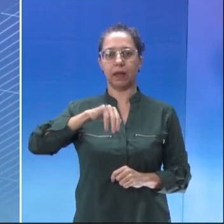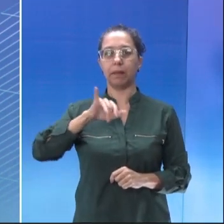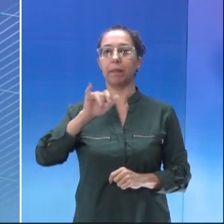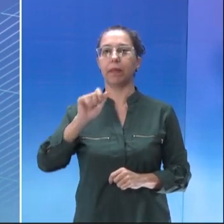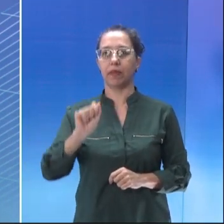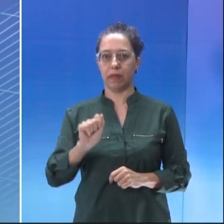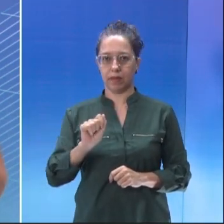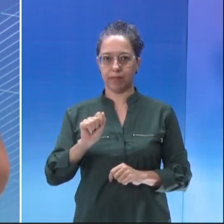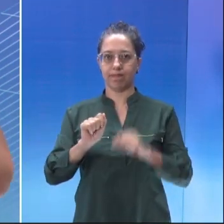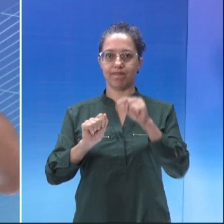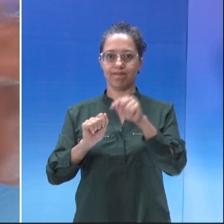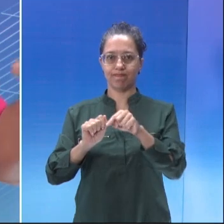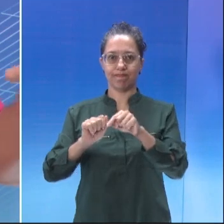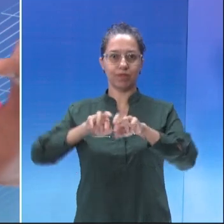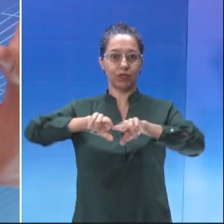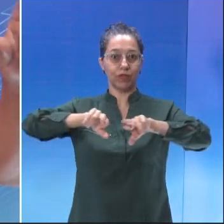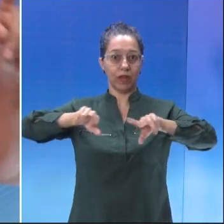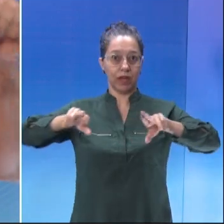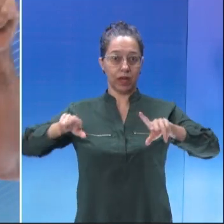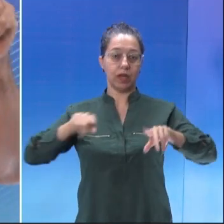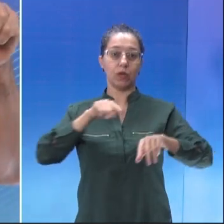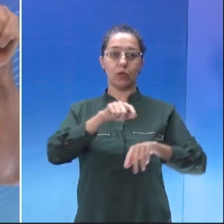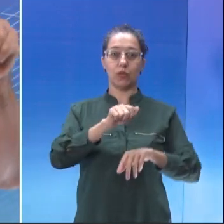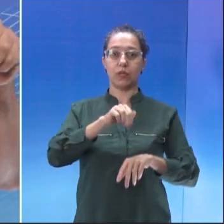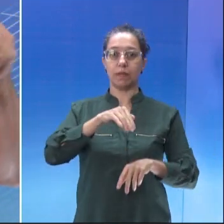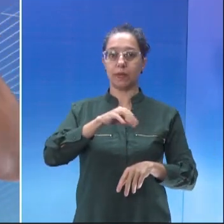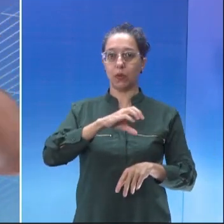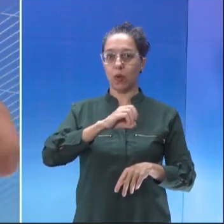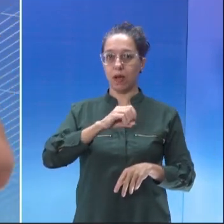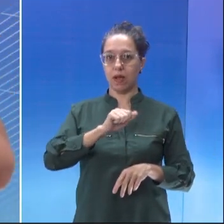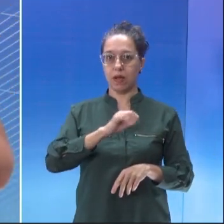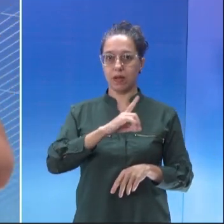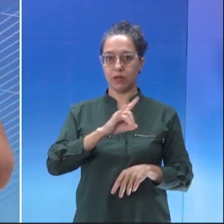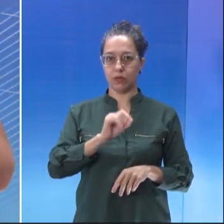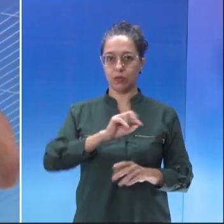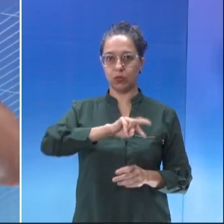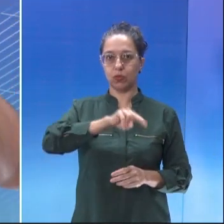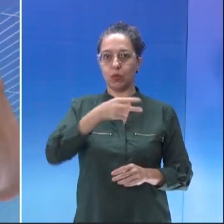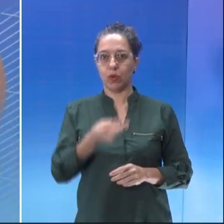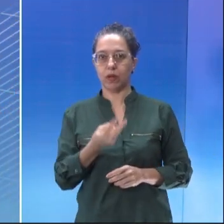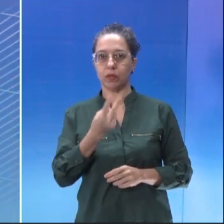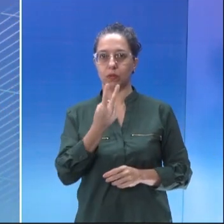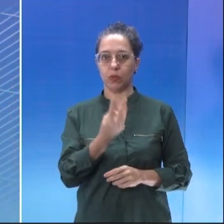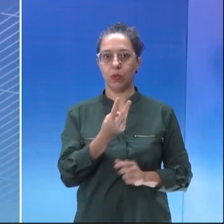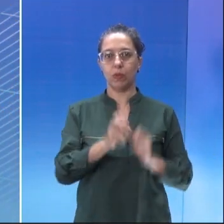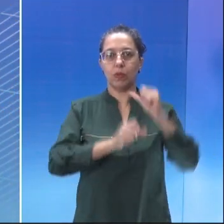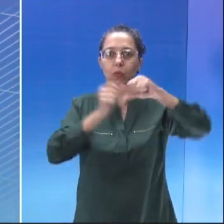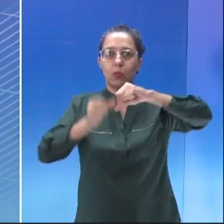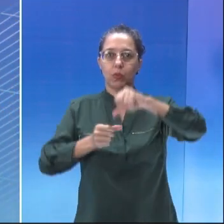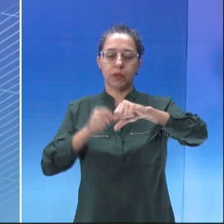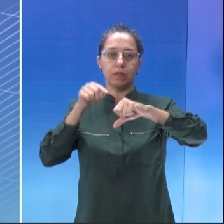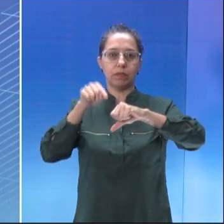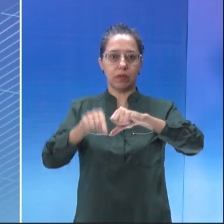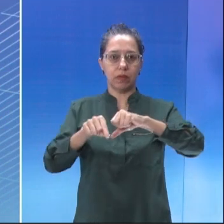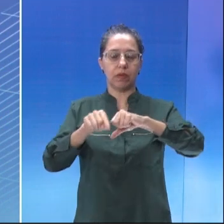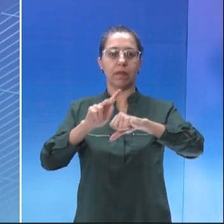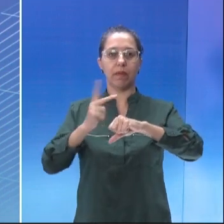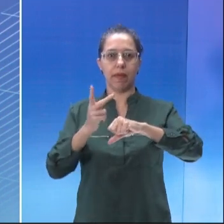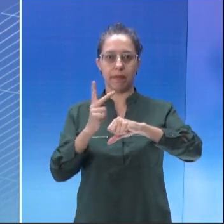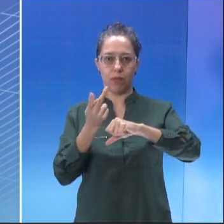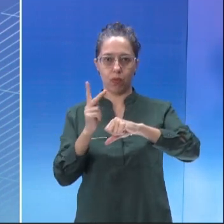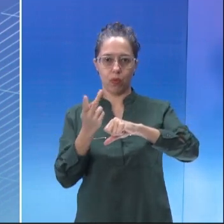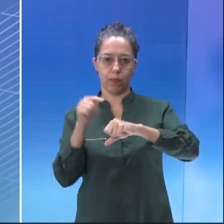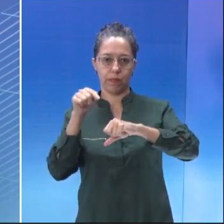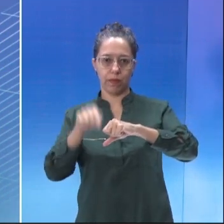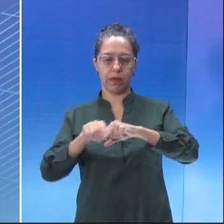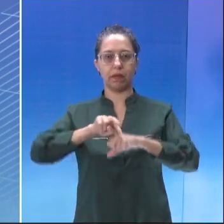Olha só, você tem vários aminoácidos. Quando ocorre a troca de 2 aminoácidos, muda a configuração da hemoglobina e